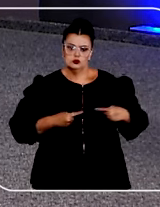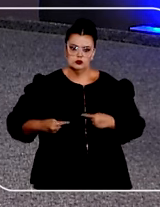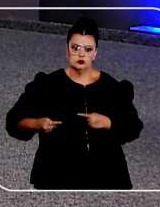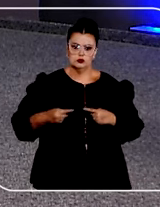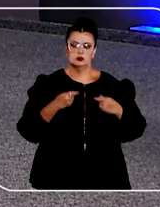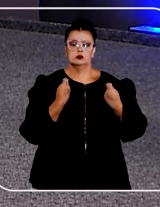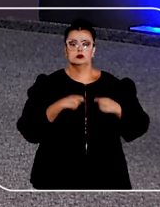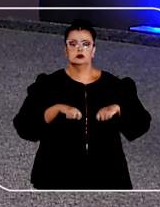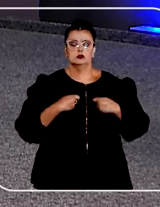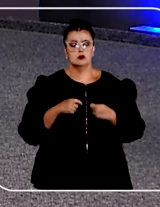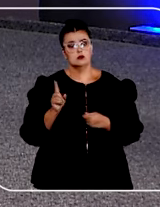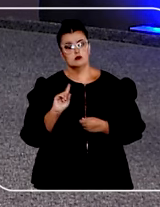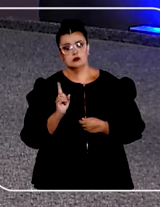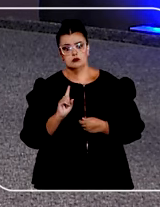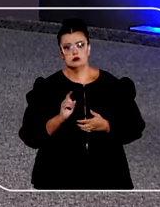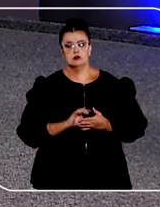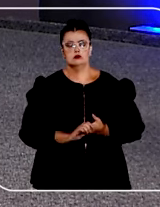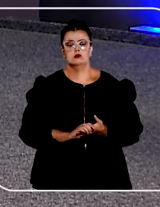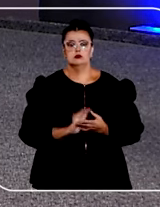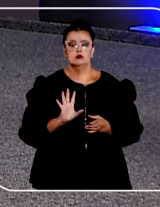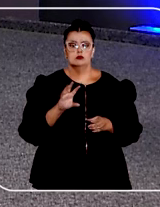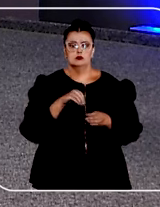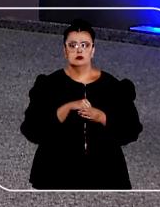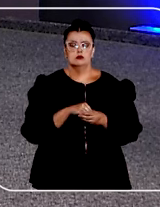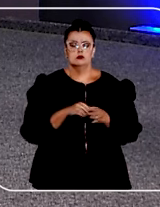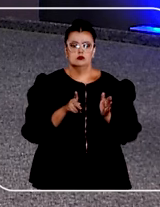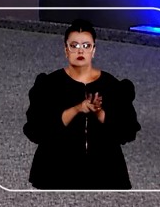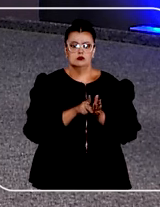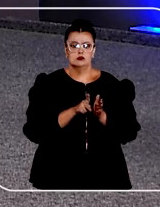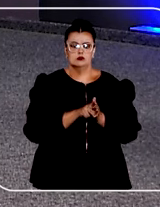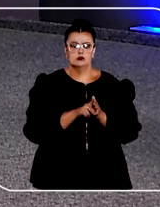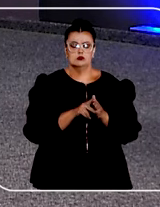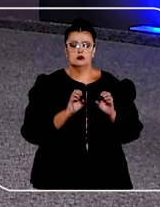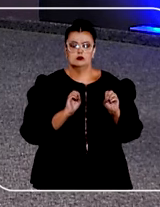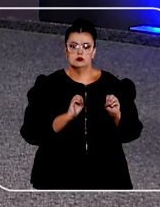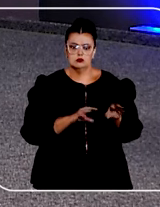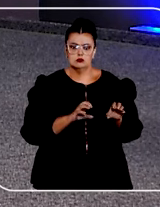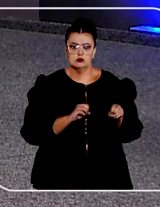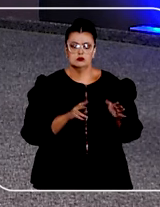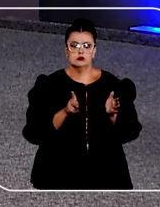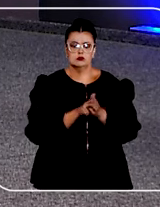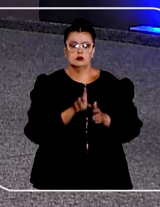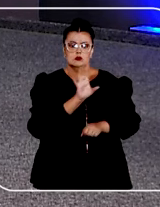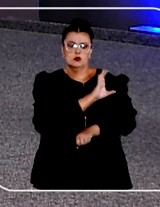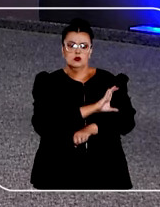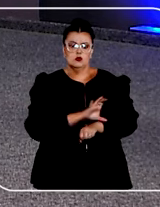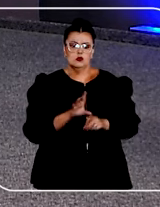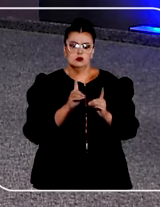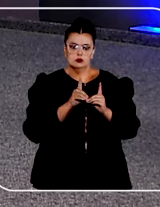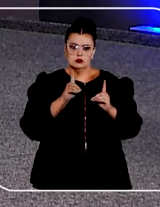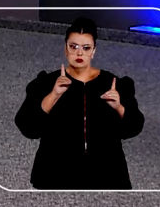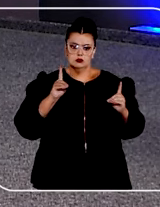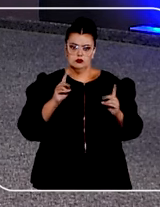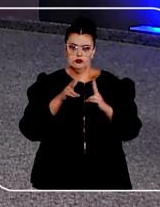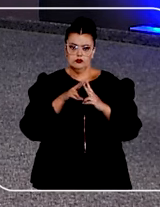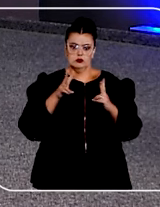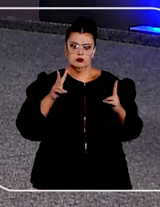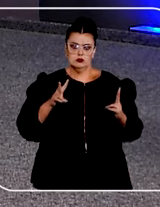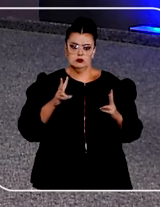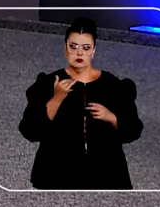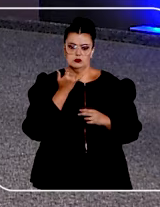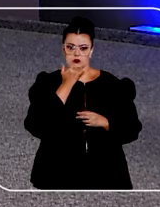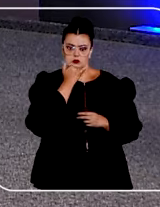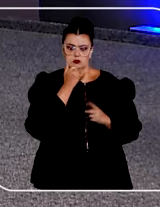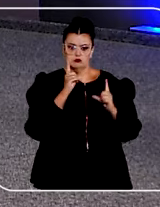discussão a necessidade ou não de credenciamento de instituição de ensino na modalidade de curso à distância para a